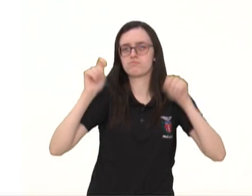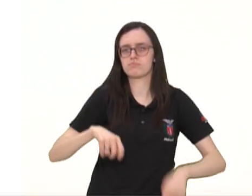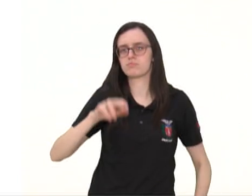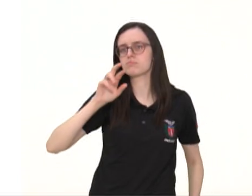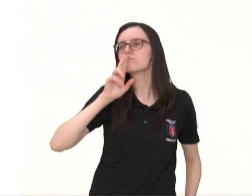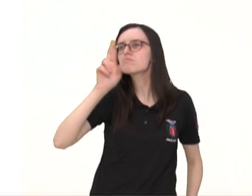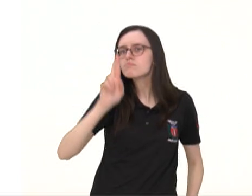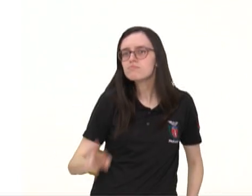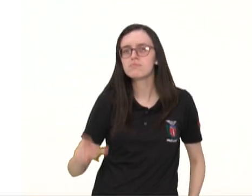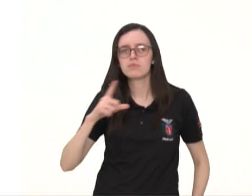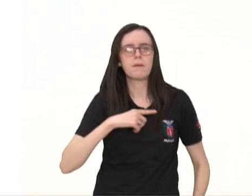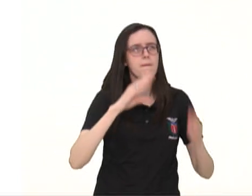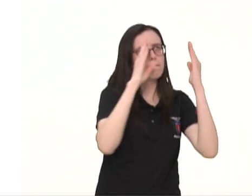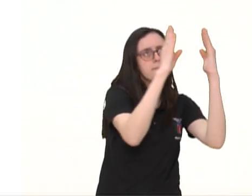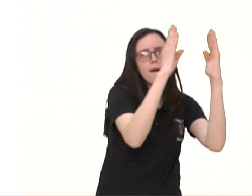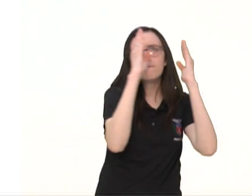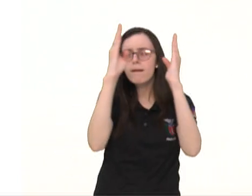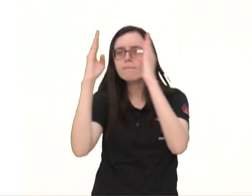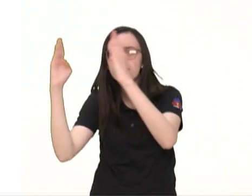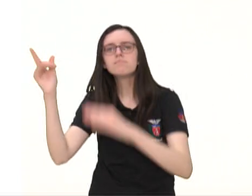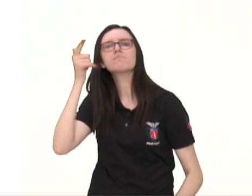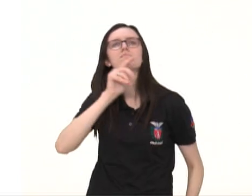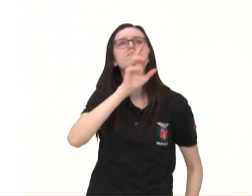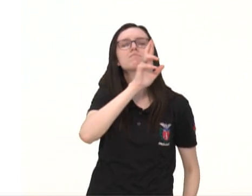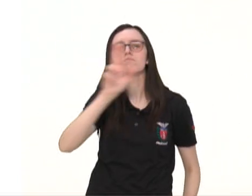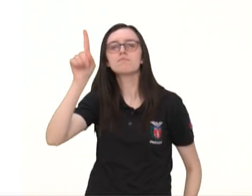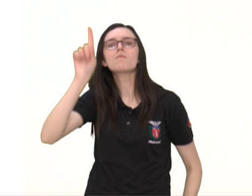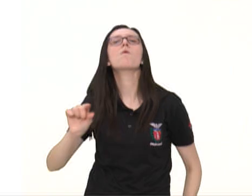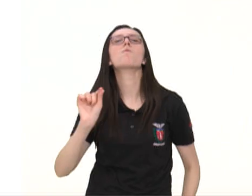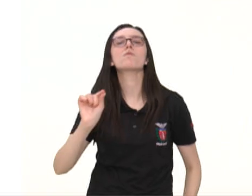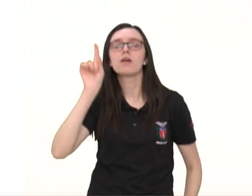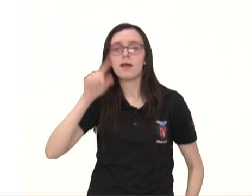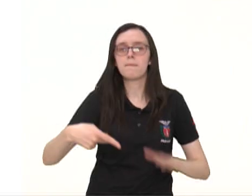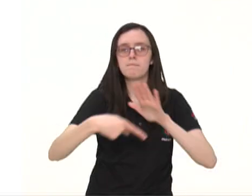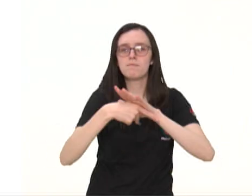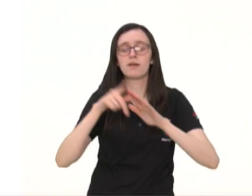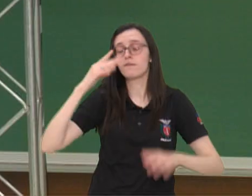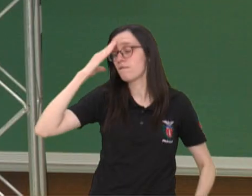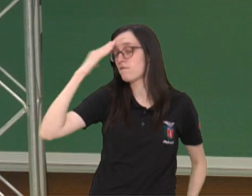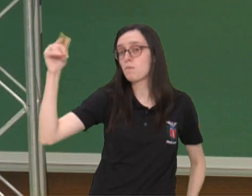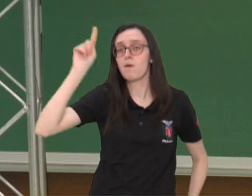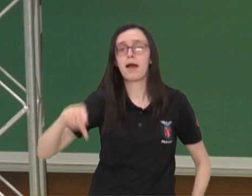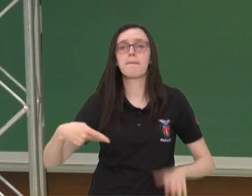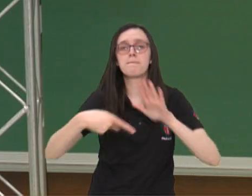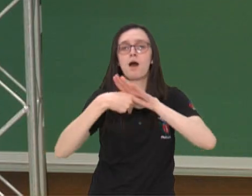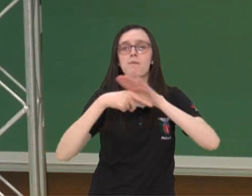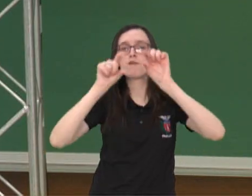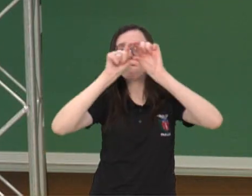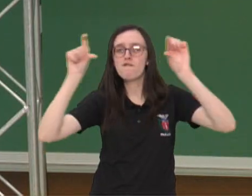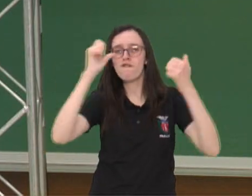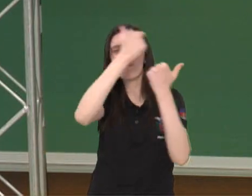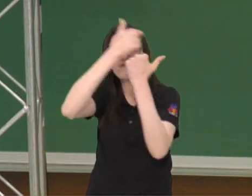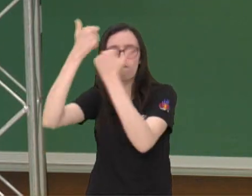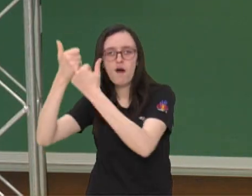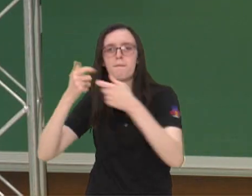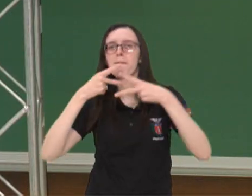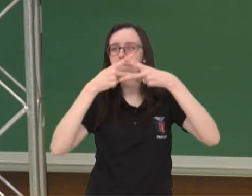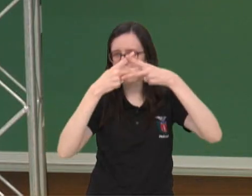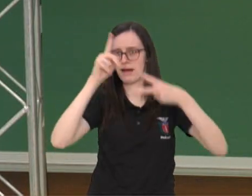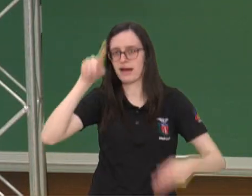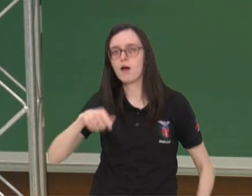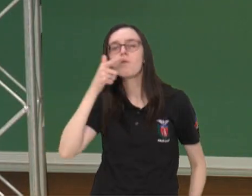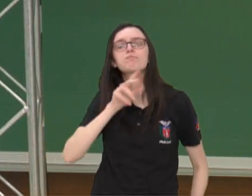tendo todos os termos, eu posso resolver pela fórmula de Bhaskara, a famosa fórmula que resolve, né, a forma resolutiva